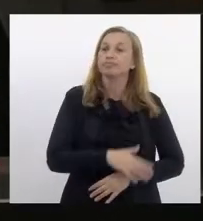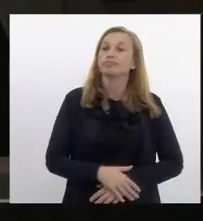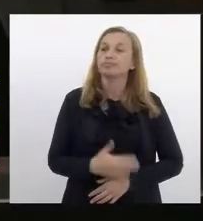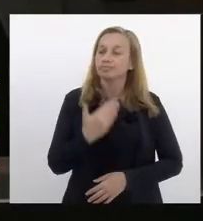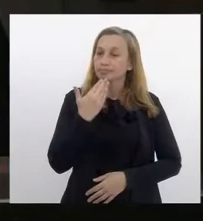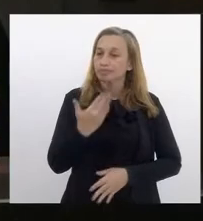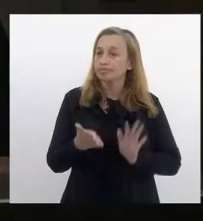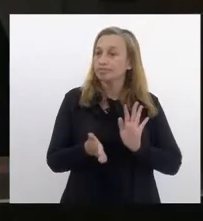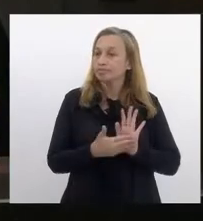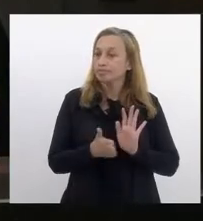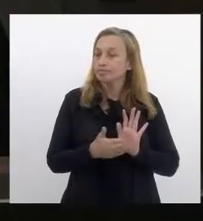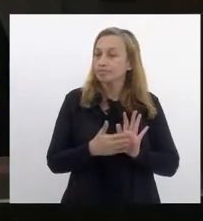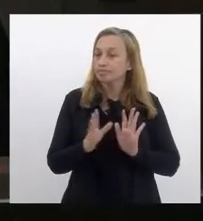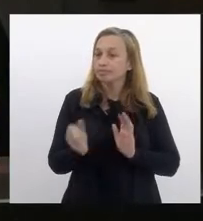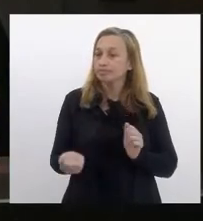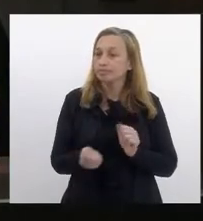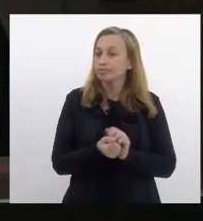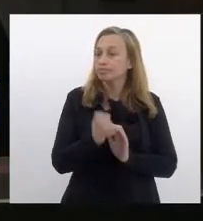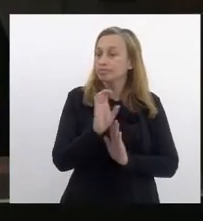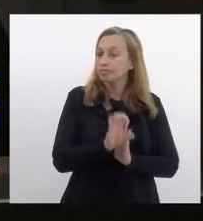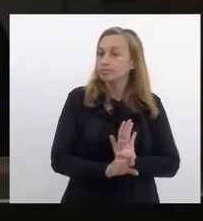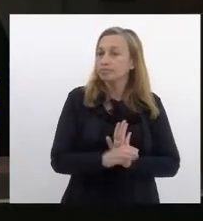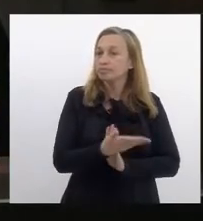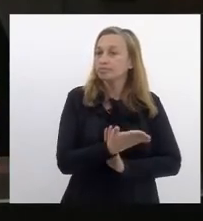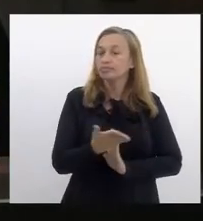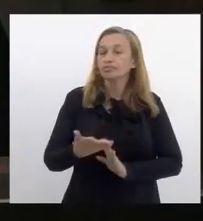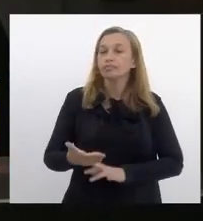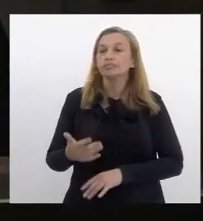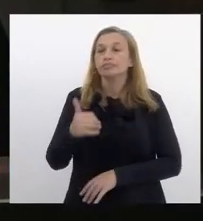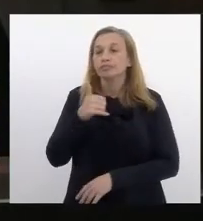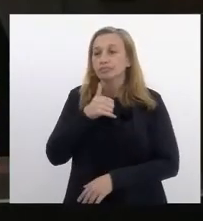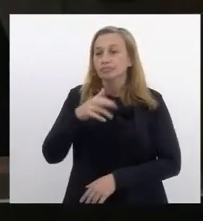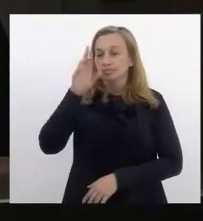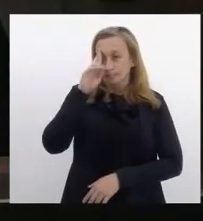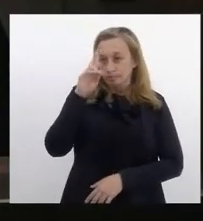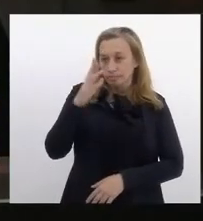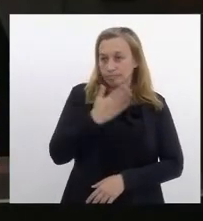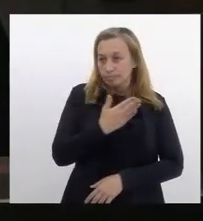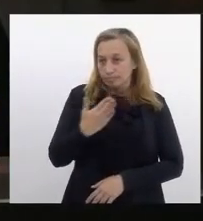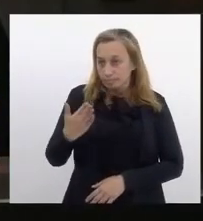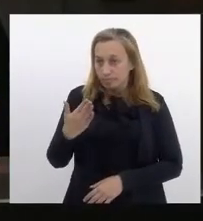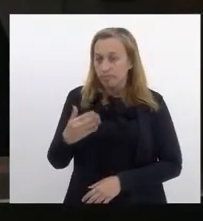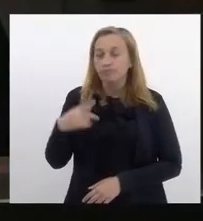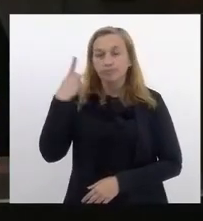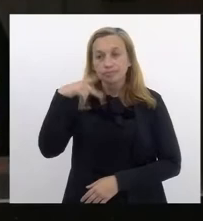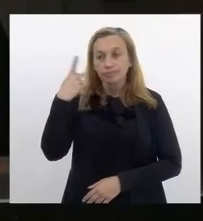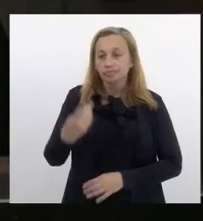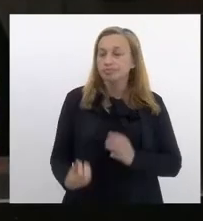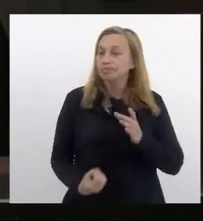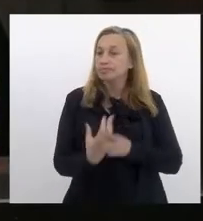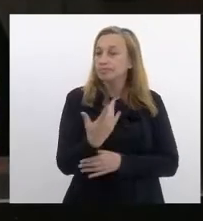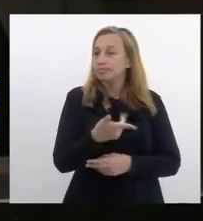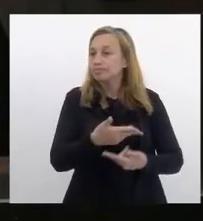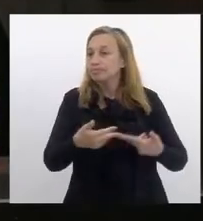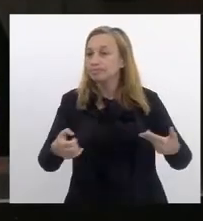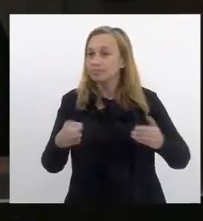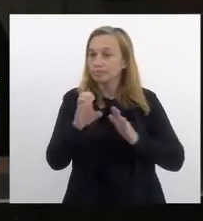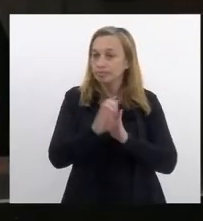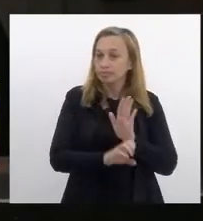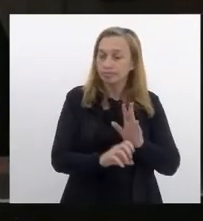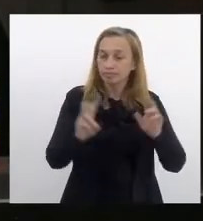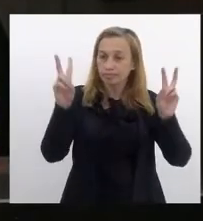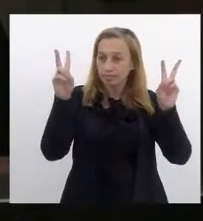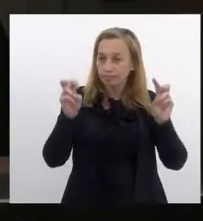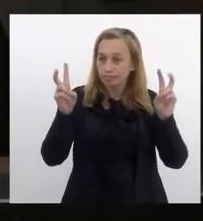sugerindo propostas de emendas. Os senhores parlamentares produziram dezenas de emendas a esse